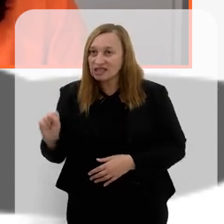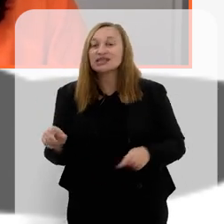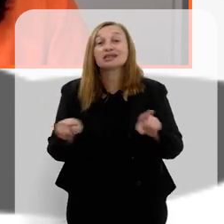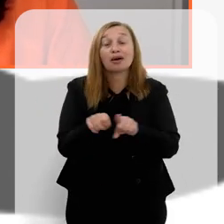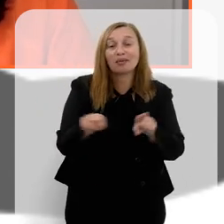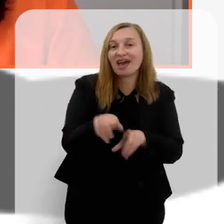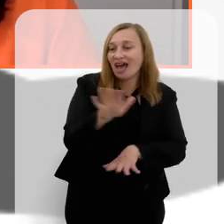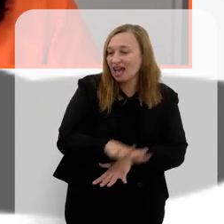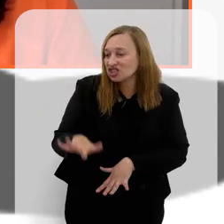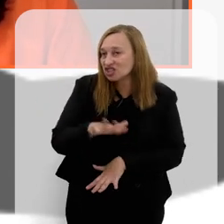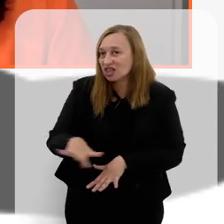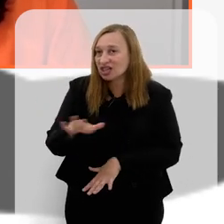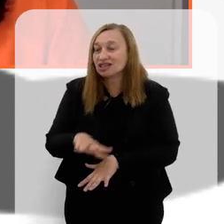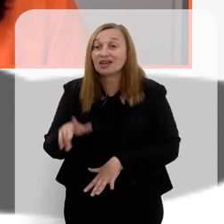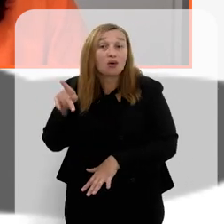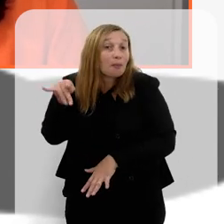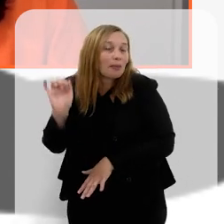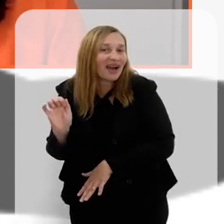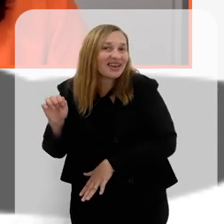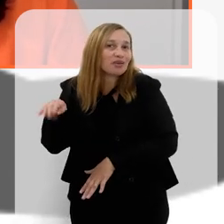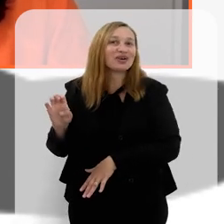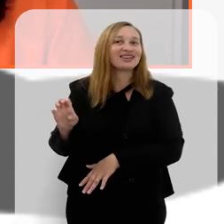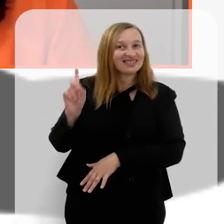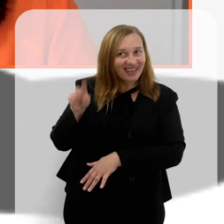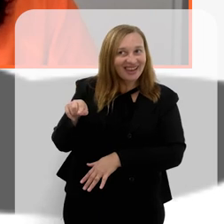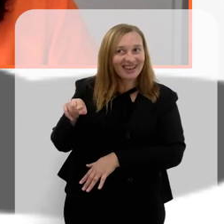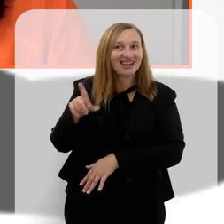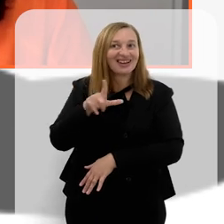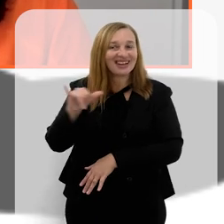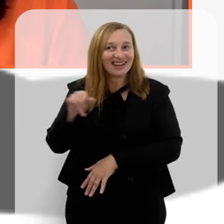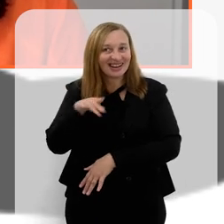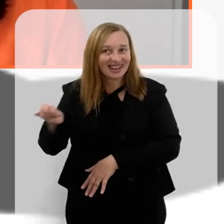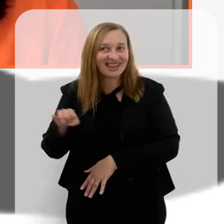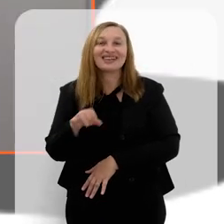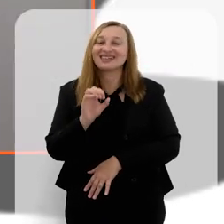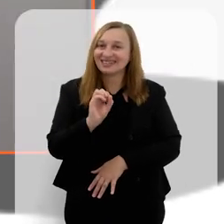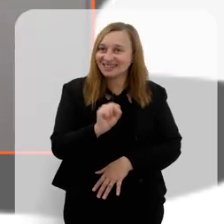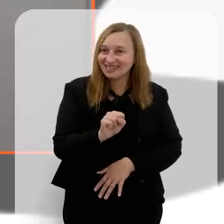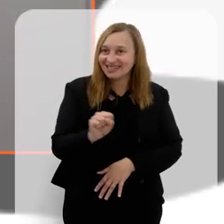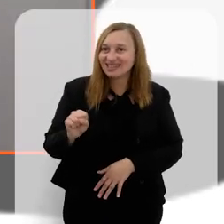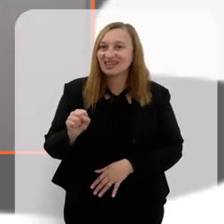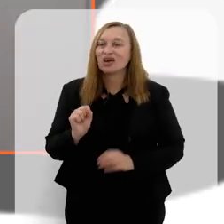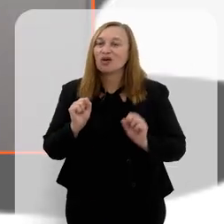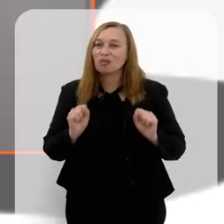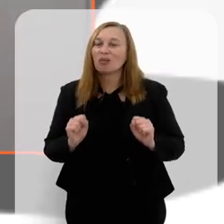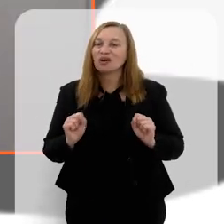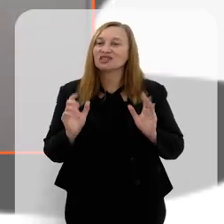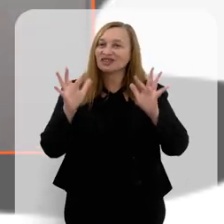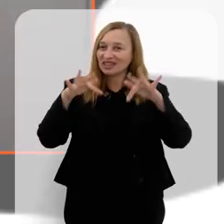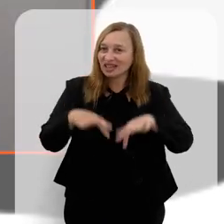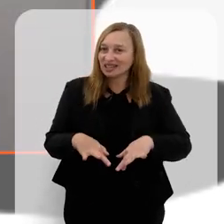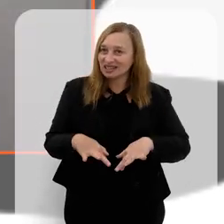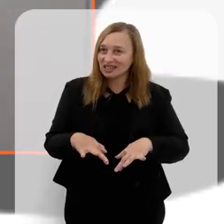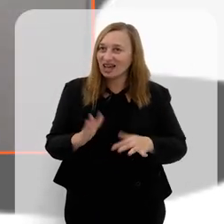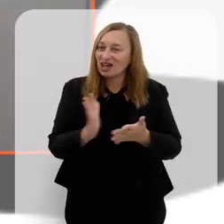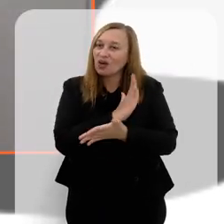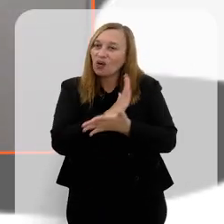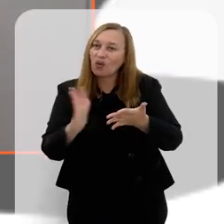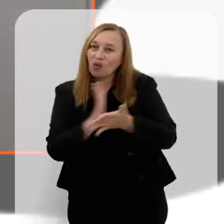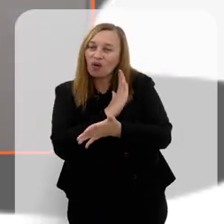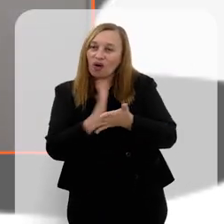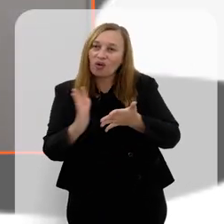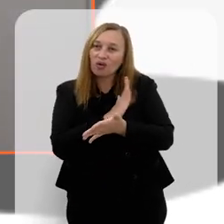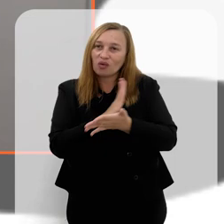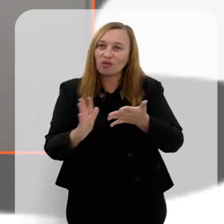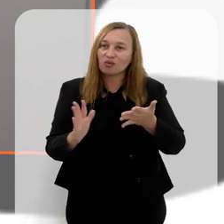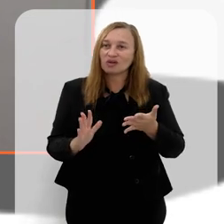as grandes pérolas disso tudo, e aos pais, né, Lilia? Isso aí. Eu posso então finalizar com